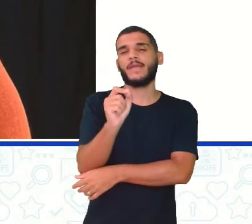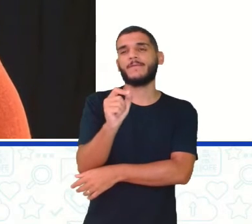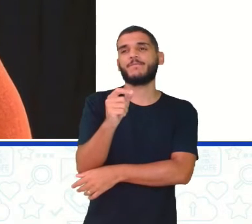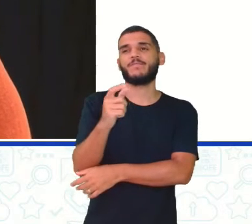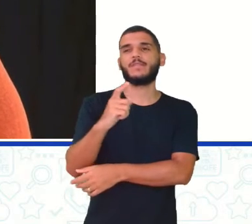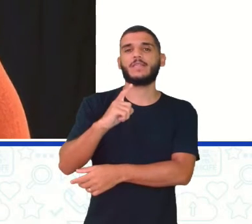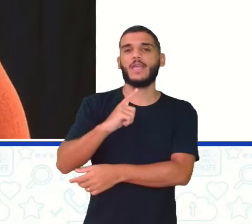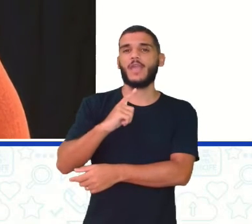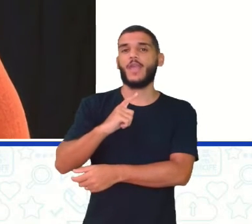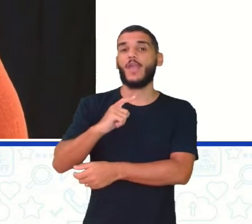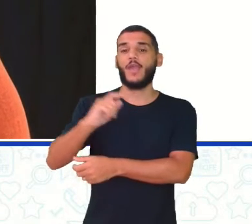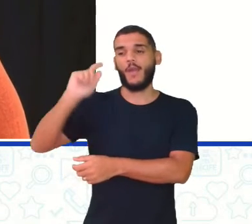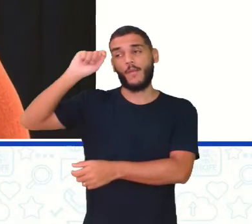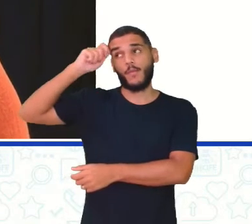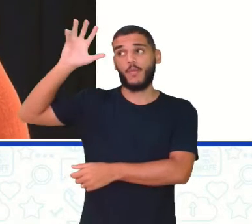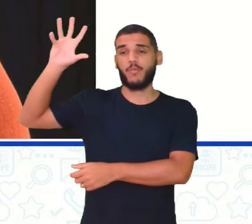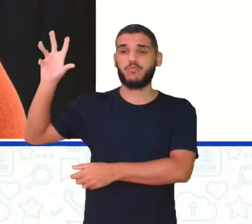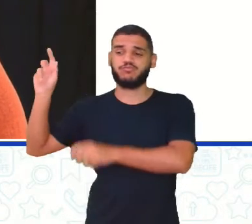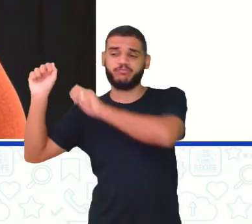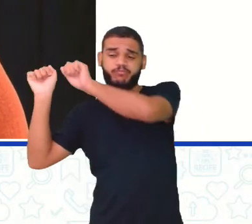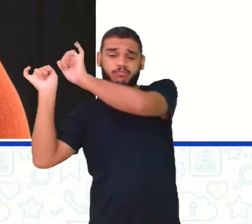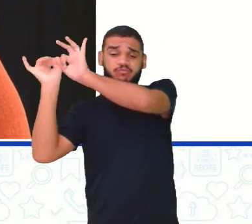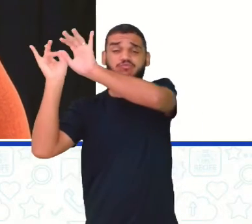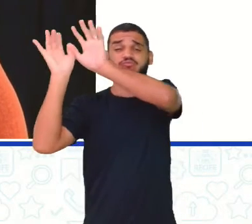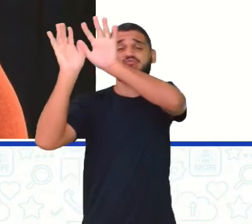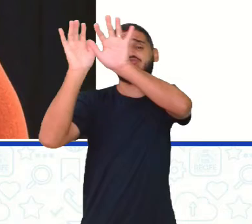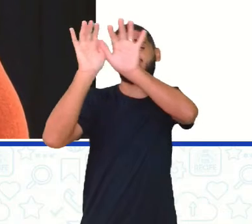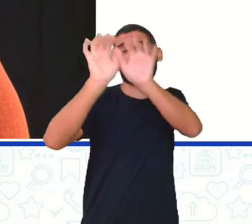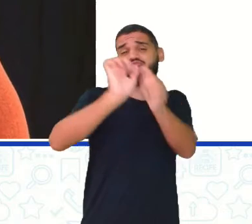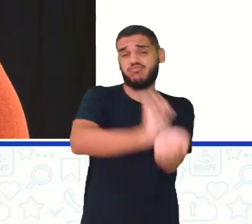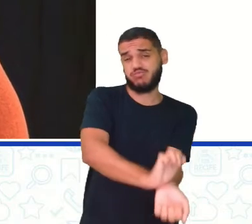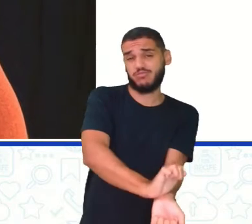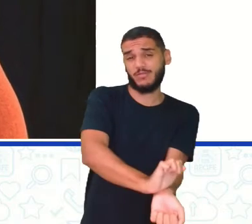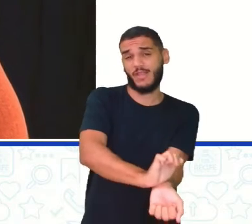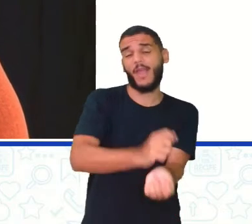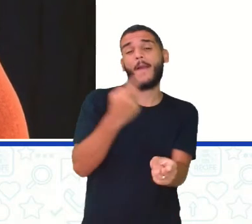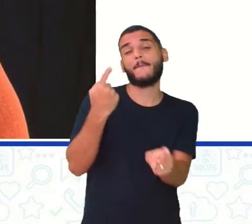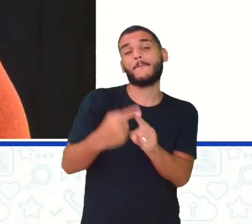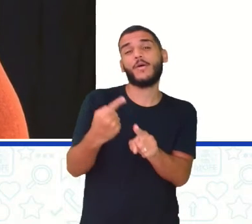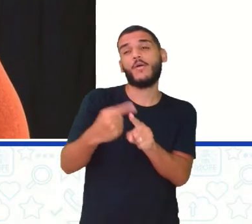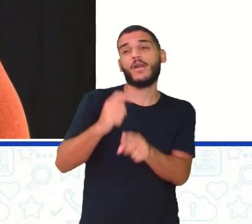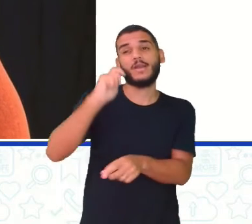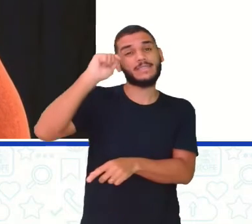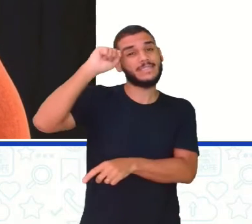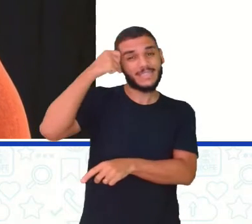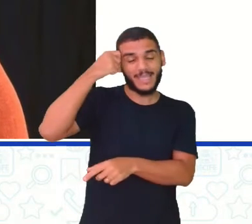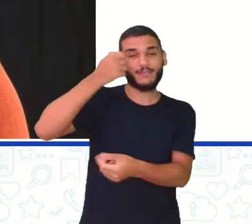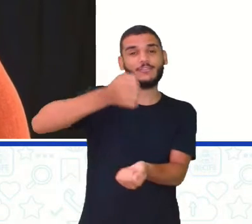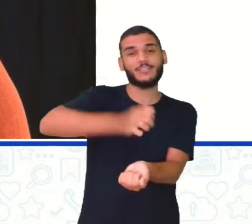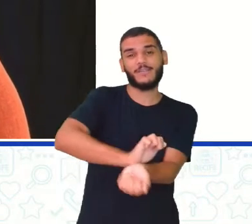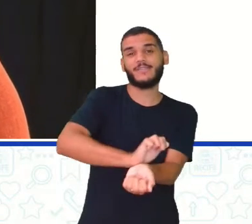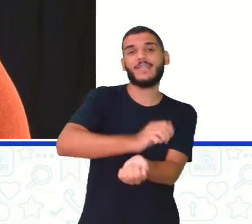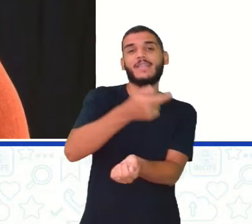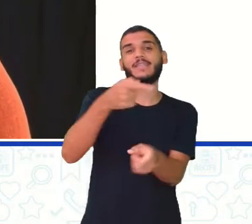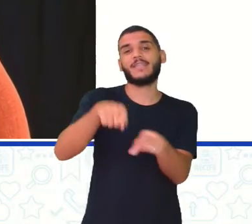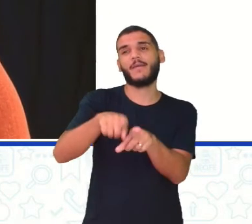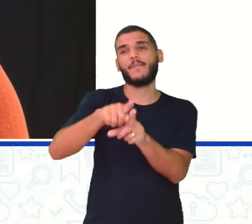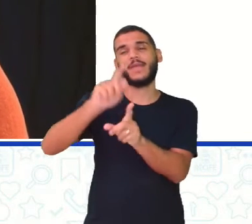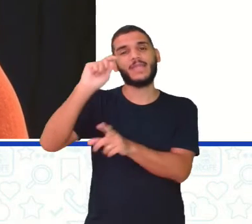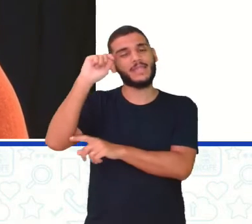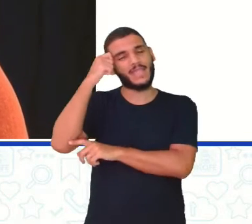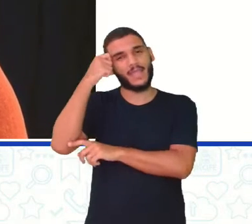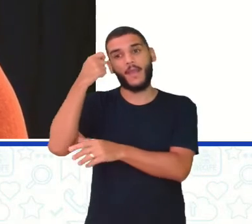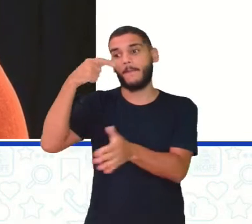tráfico de escravos, do tráfico atlântico de escravizados, por que os negros escravizaram os negros? Pergunta que